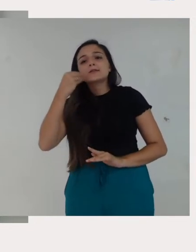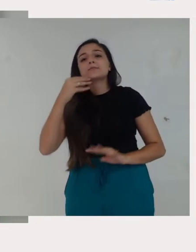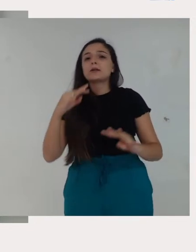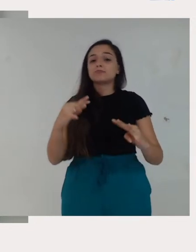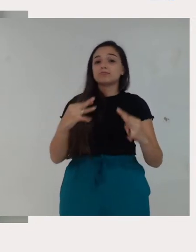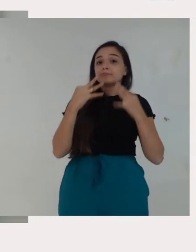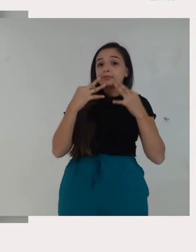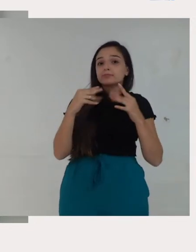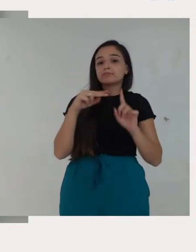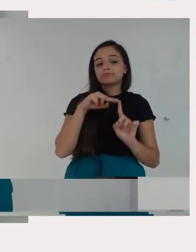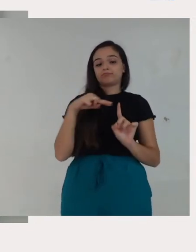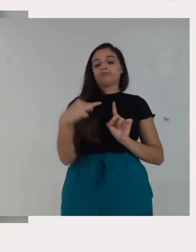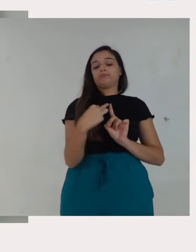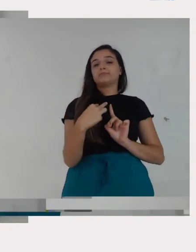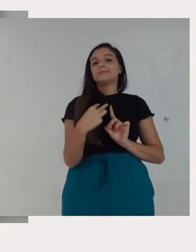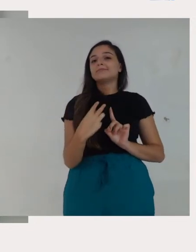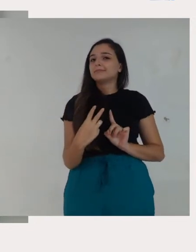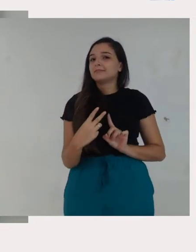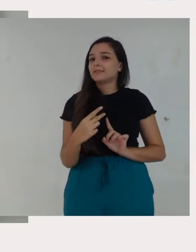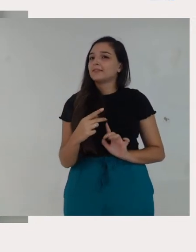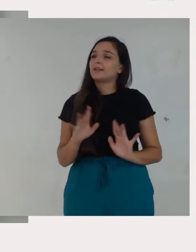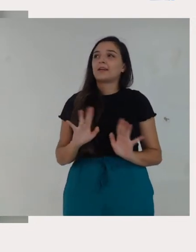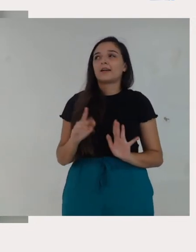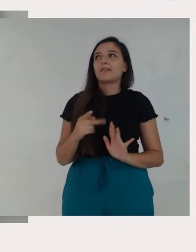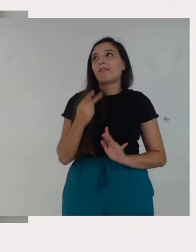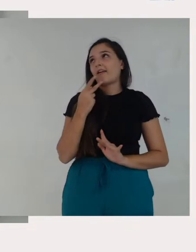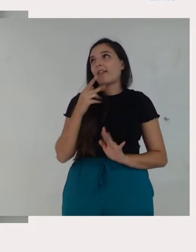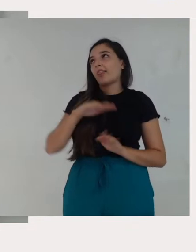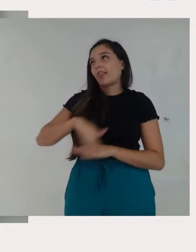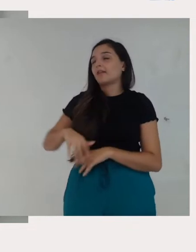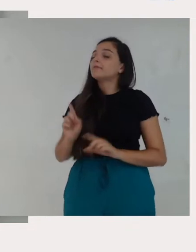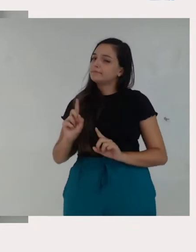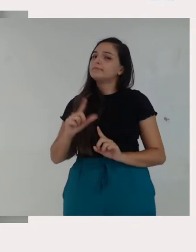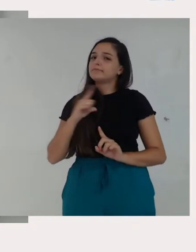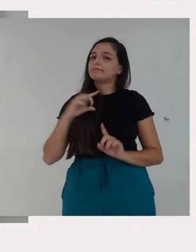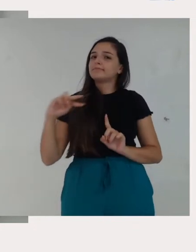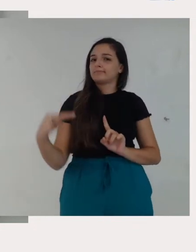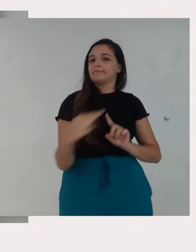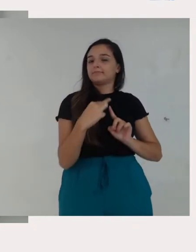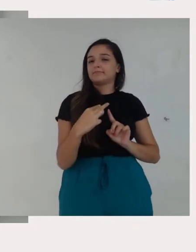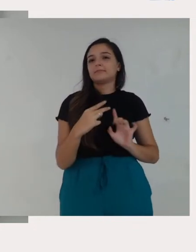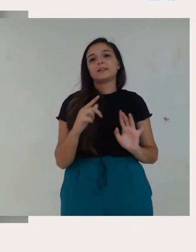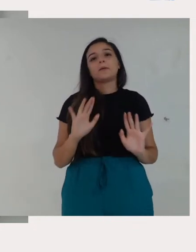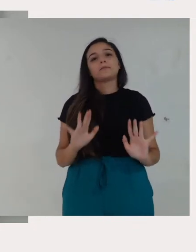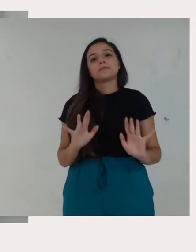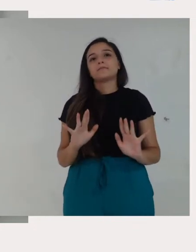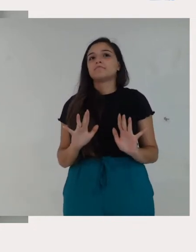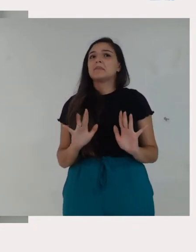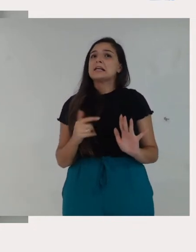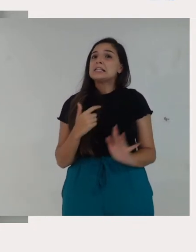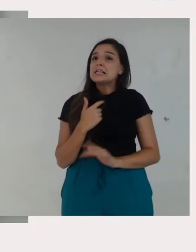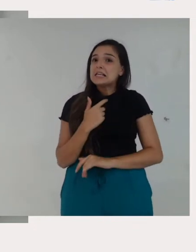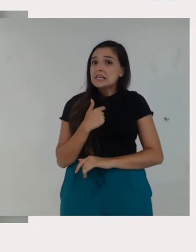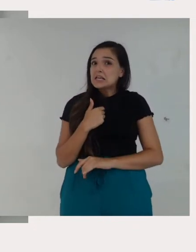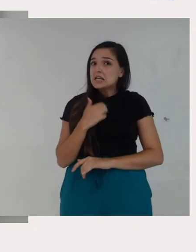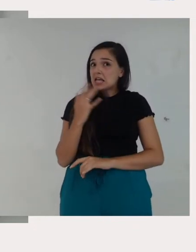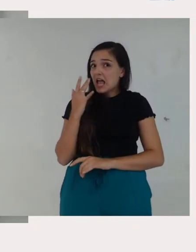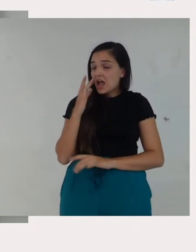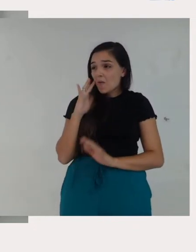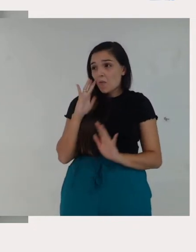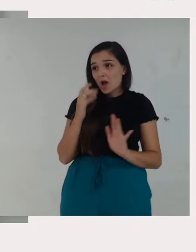visibilidade, né? Não vou deixar isso de lado, mas eu não tenho, né? Acho eu, não tenho